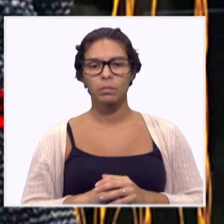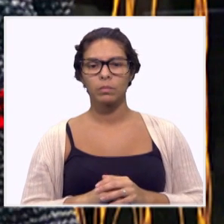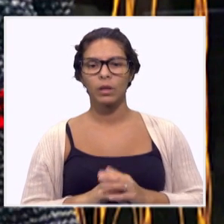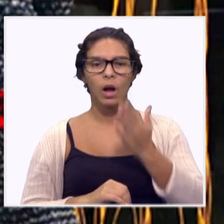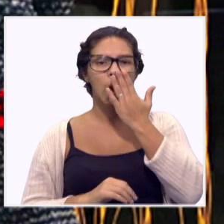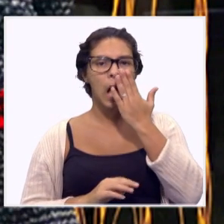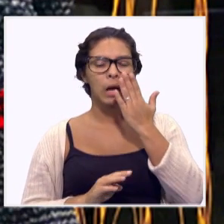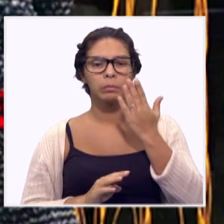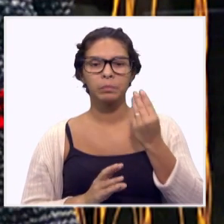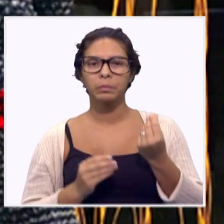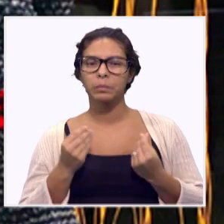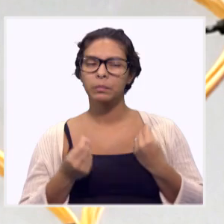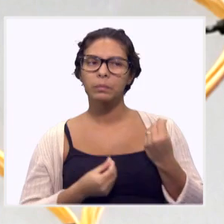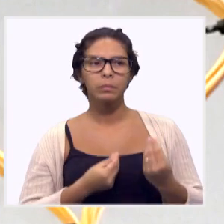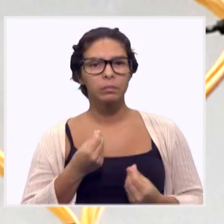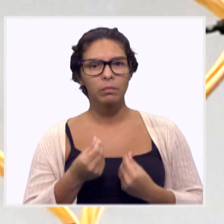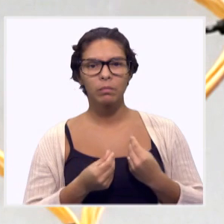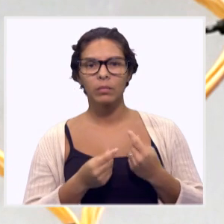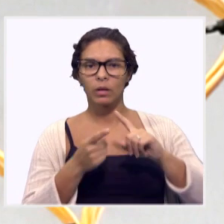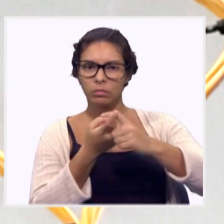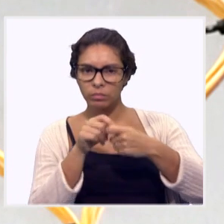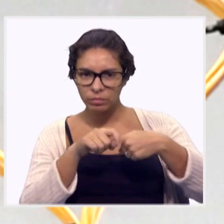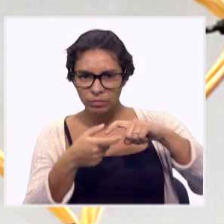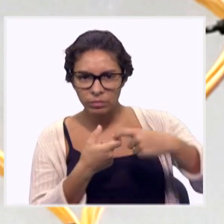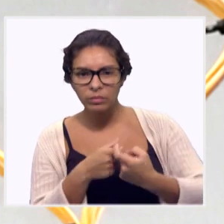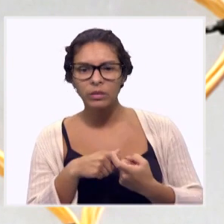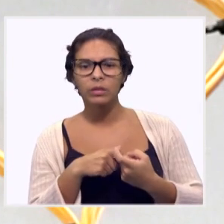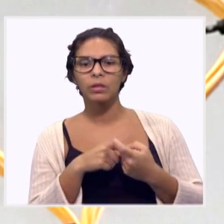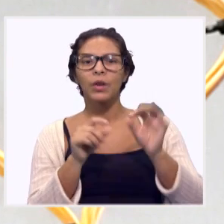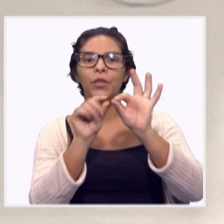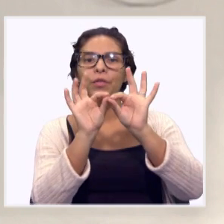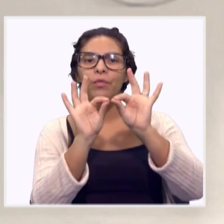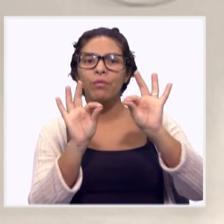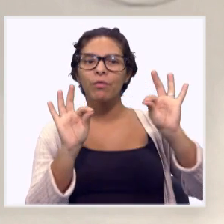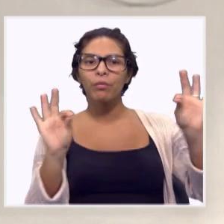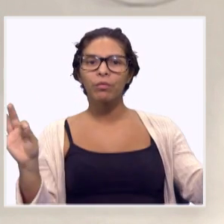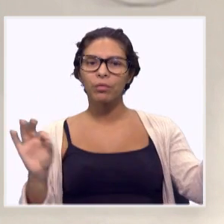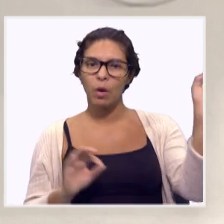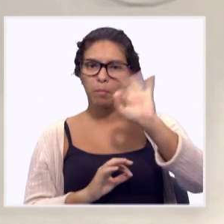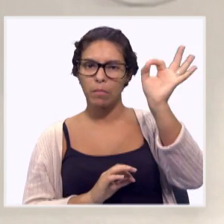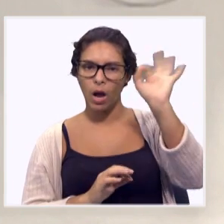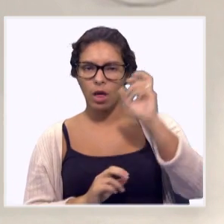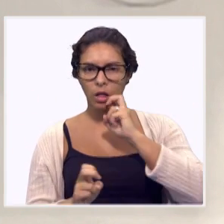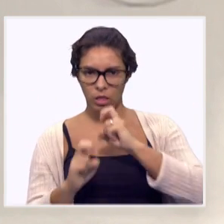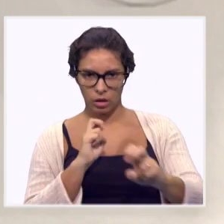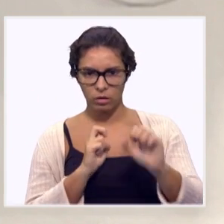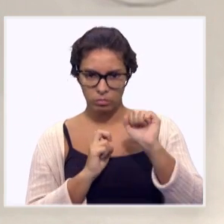Eram umas peças em macramé, em fio elétrico, um fio amarelo,